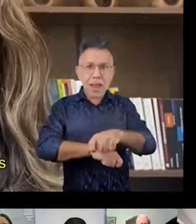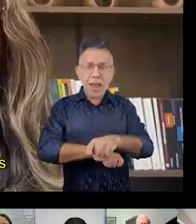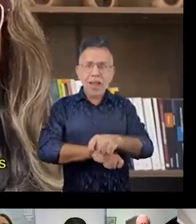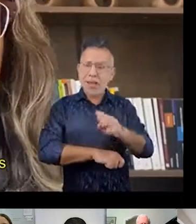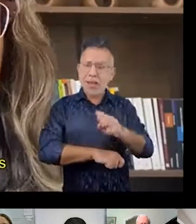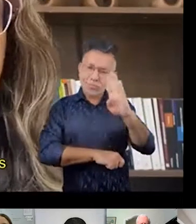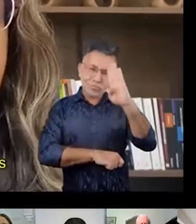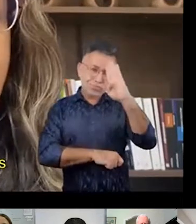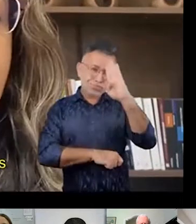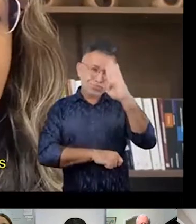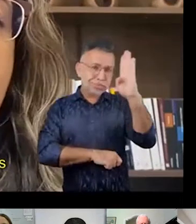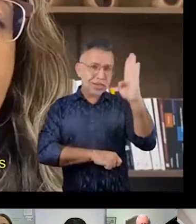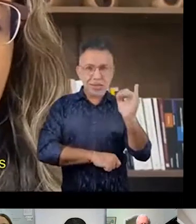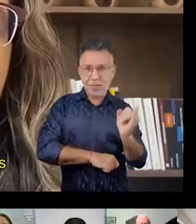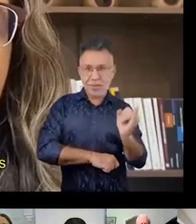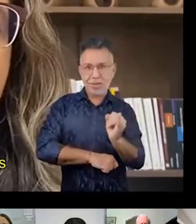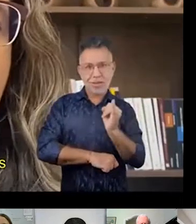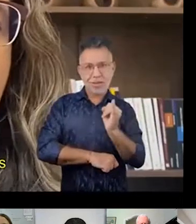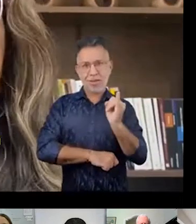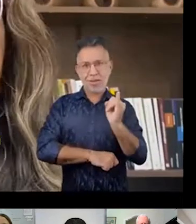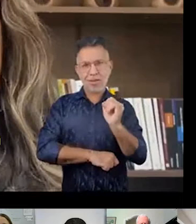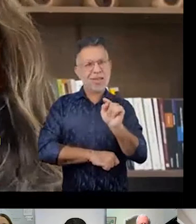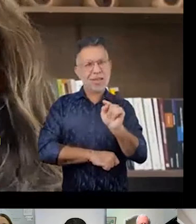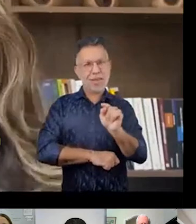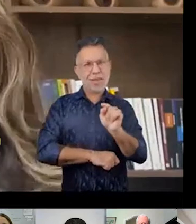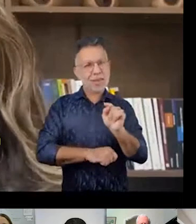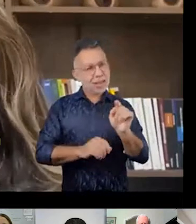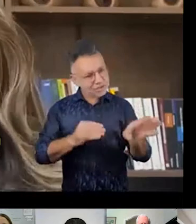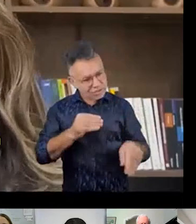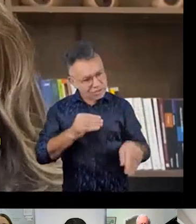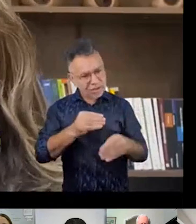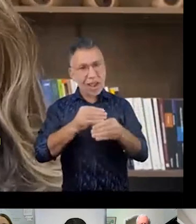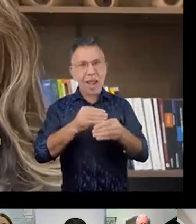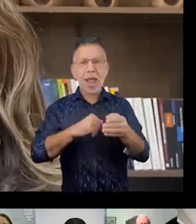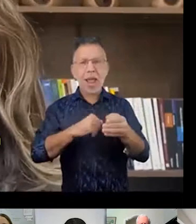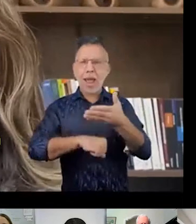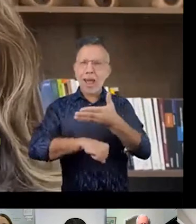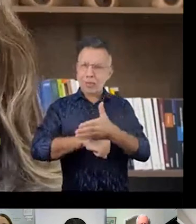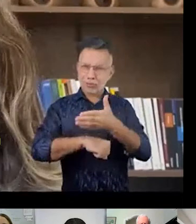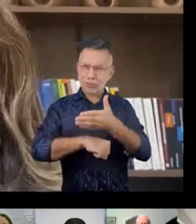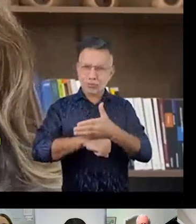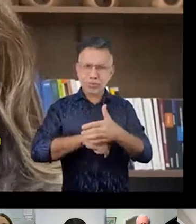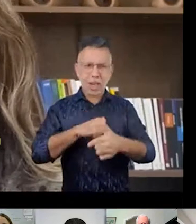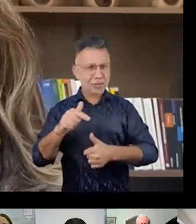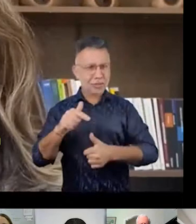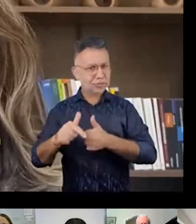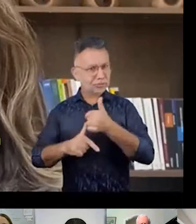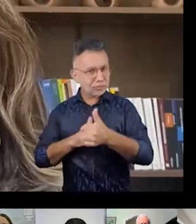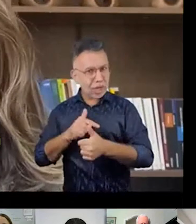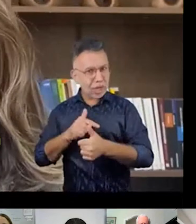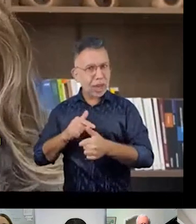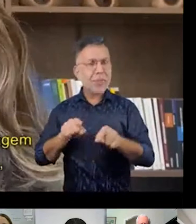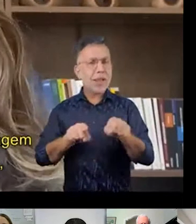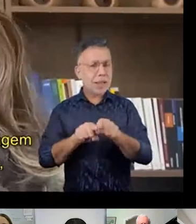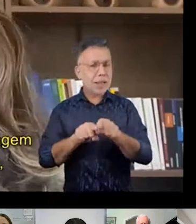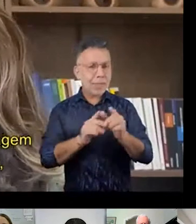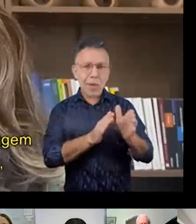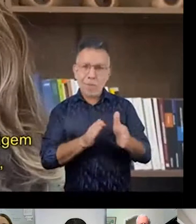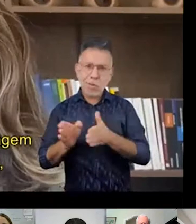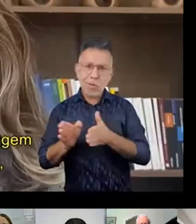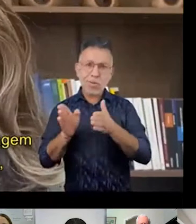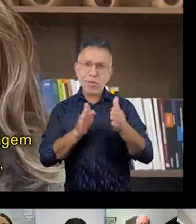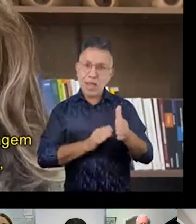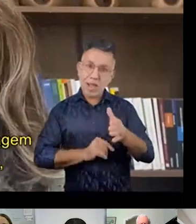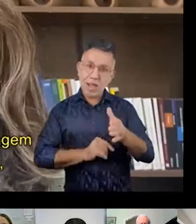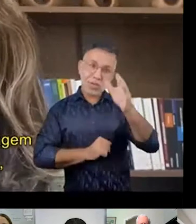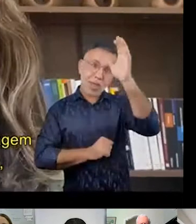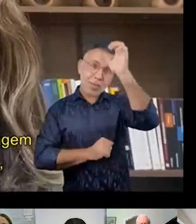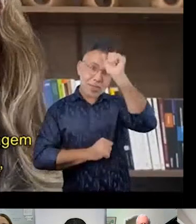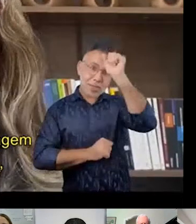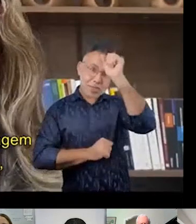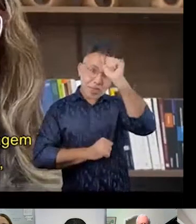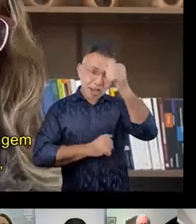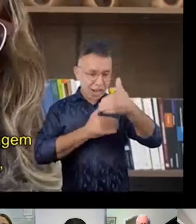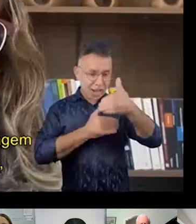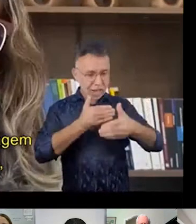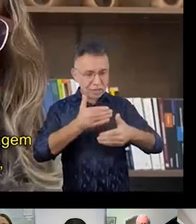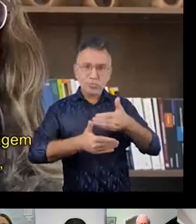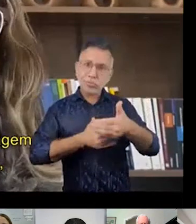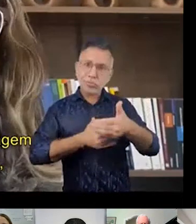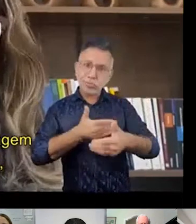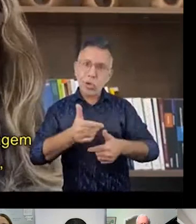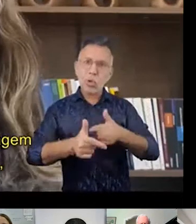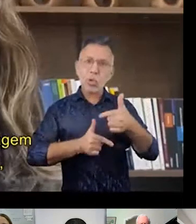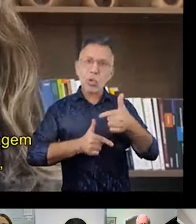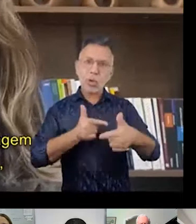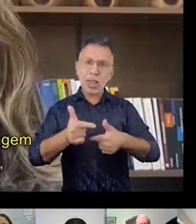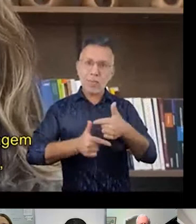potencialidades devem ser as ferramentas que não só incrementem as atividades e os processos de aprendizagem